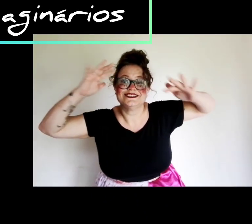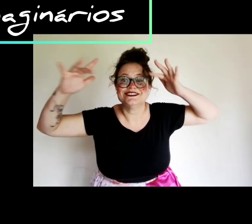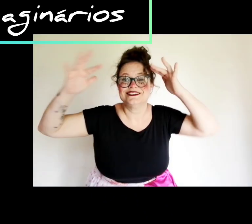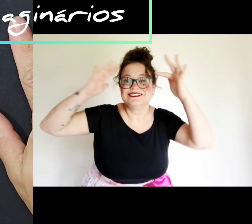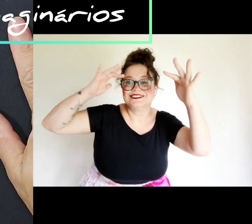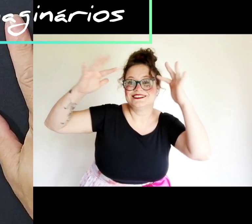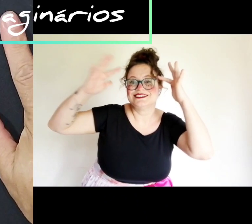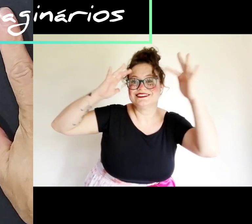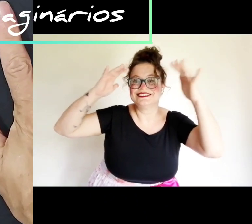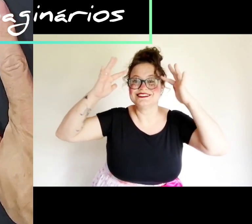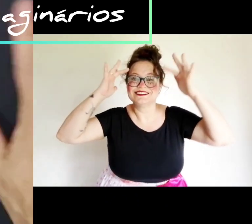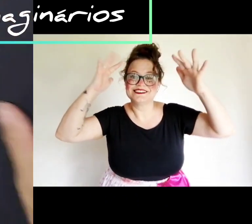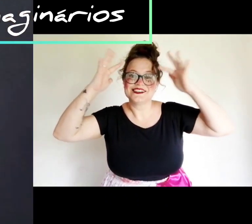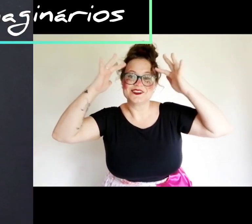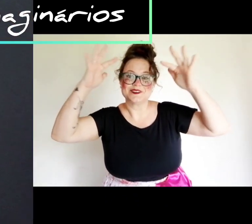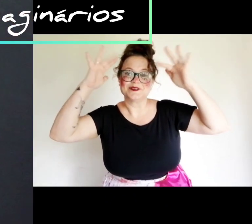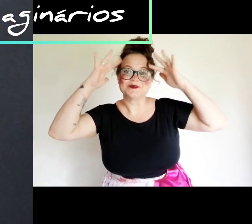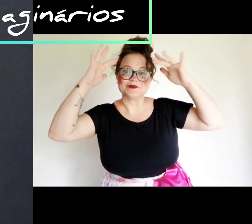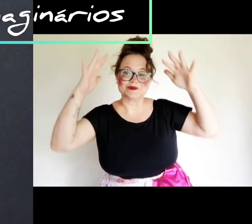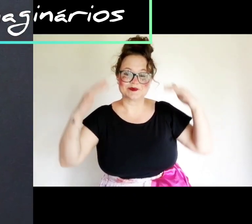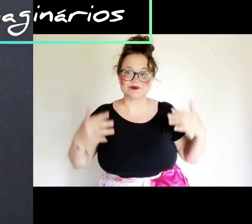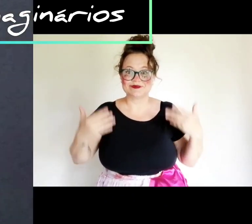fatos imaginários.